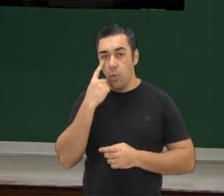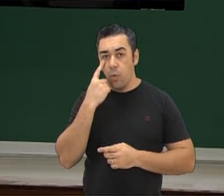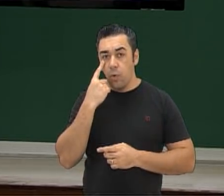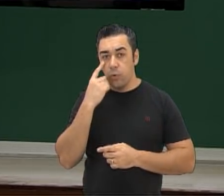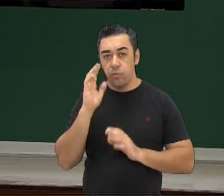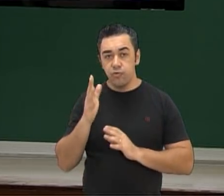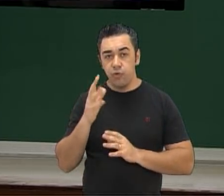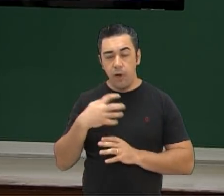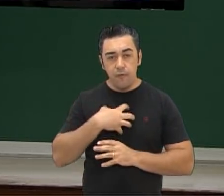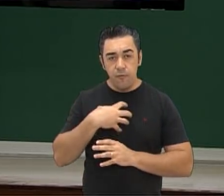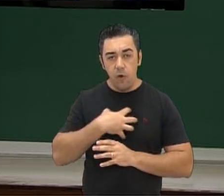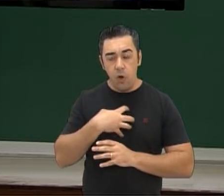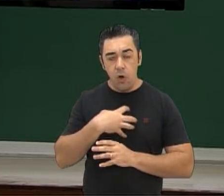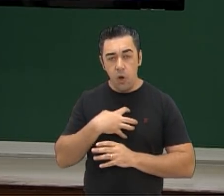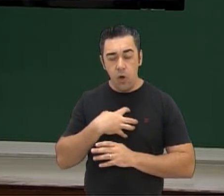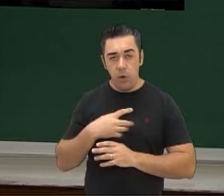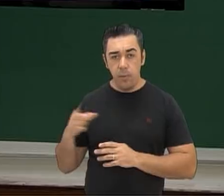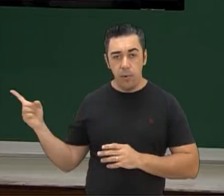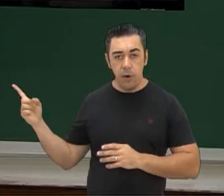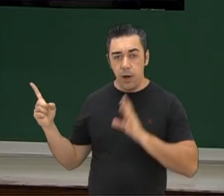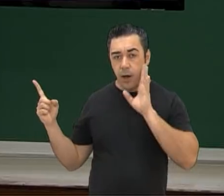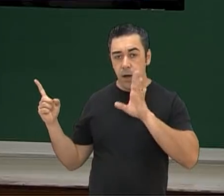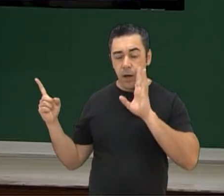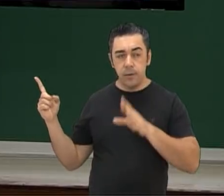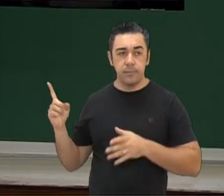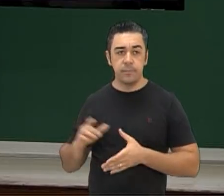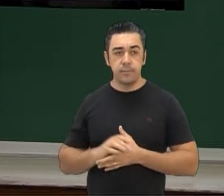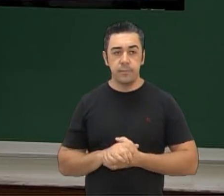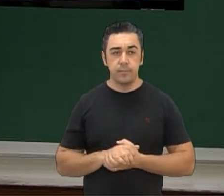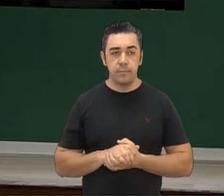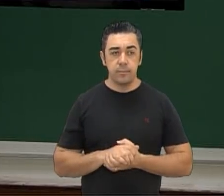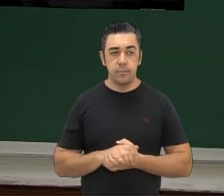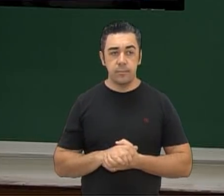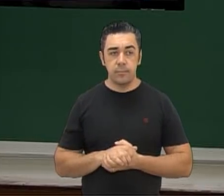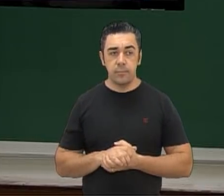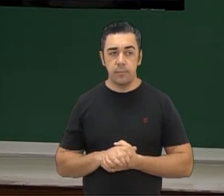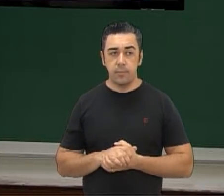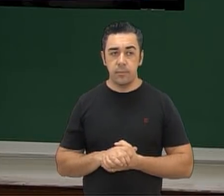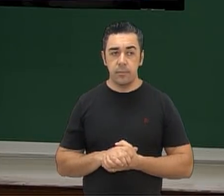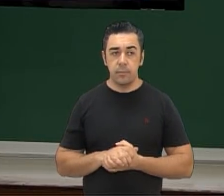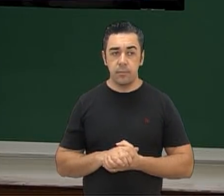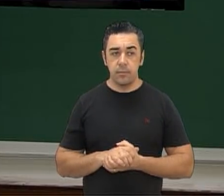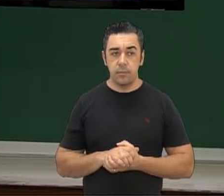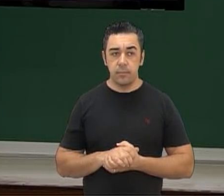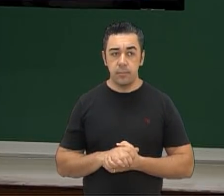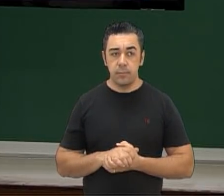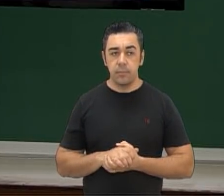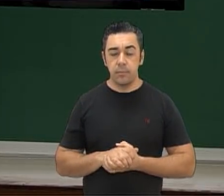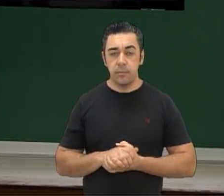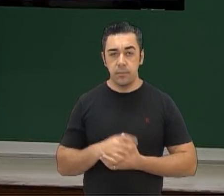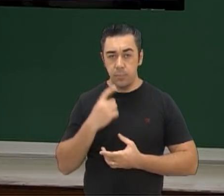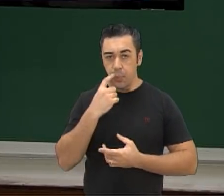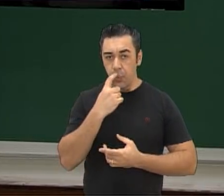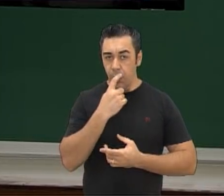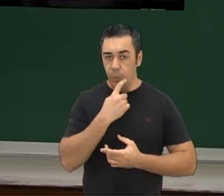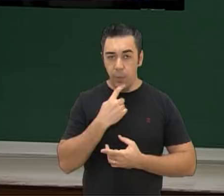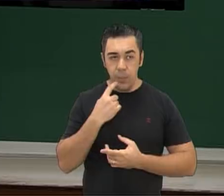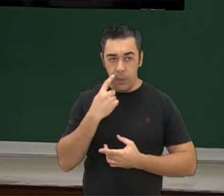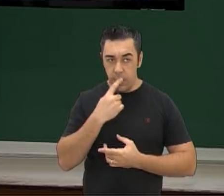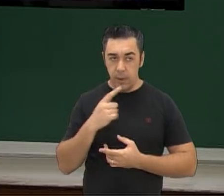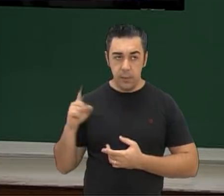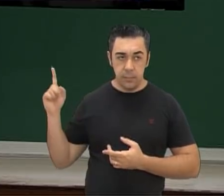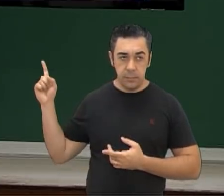tomando forma a figura, né? Ficando bem legal. E agora, por fim, a gente pode colocar a peça preta aqui embaixo, onde ela